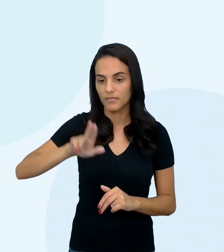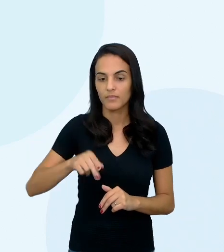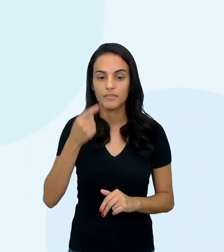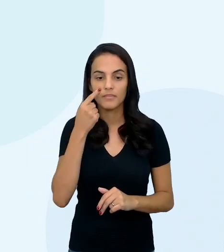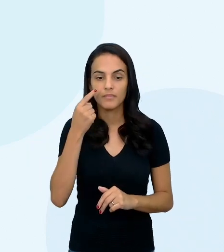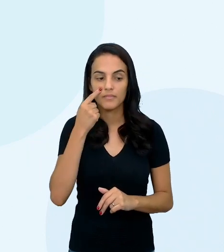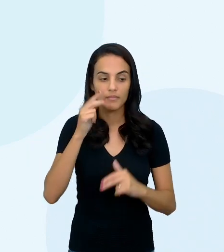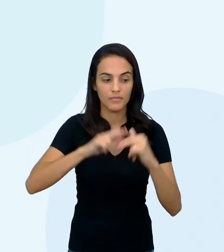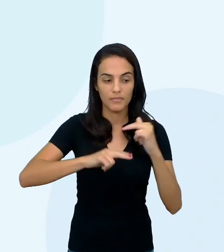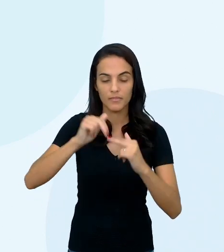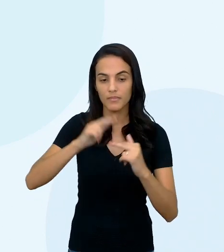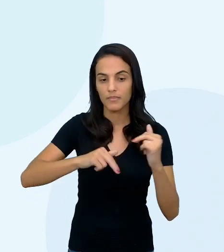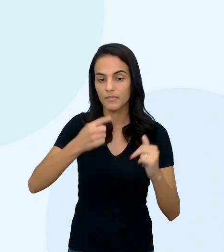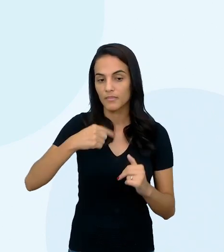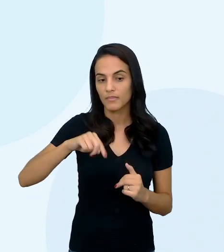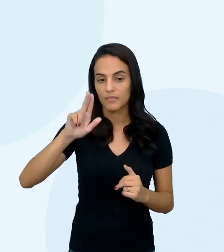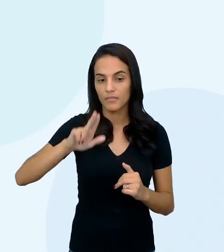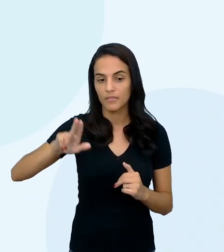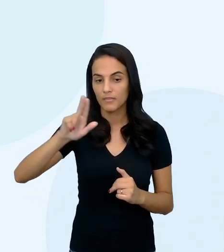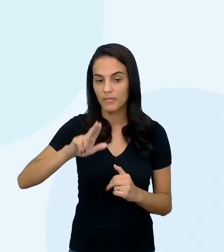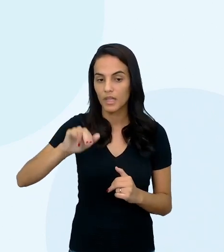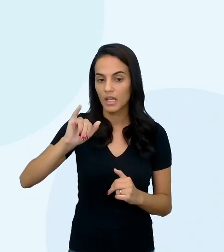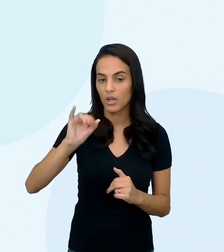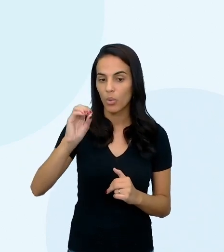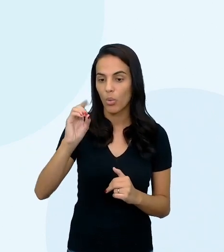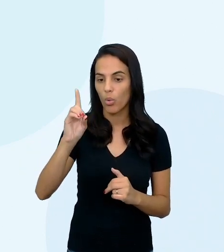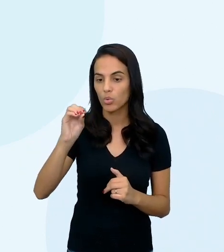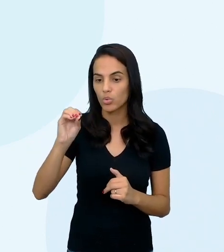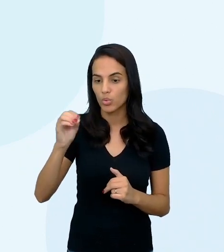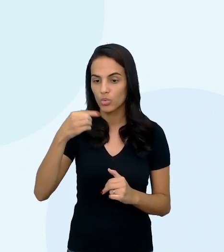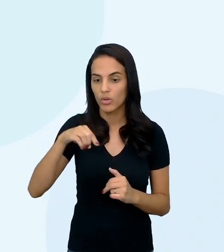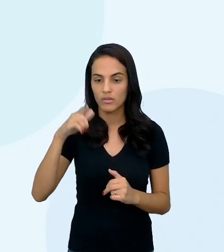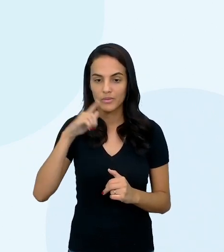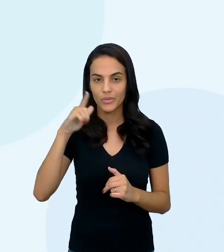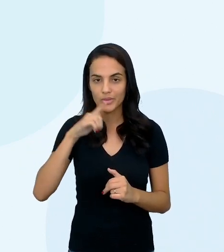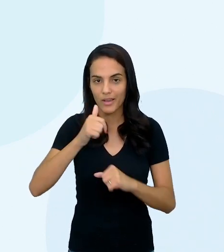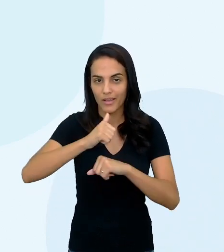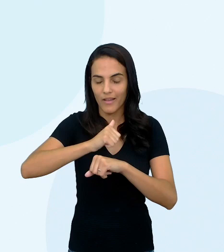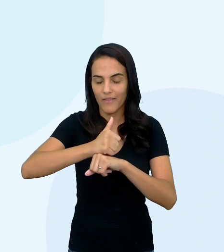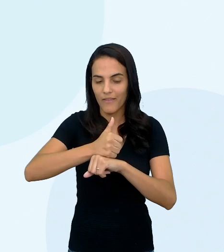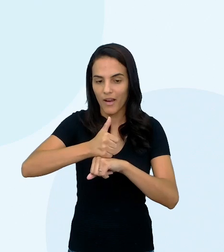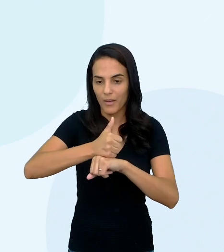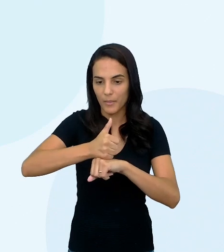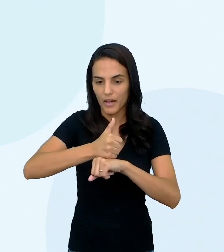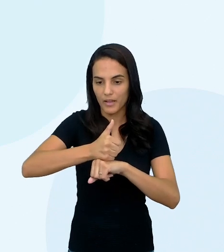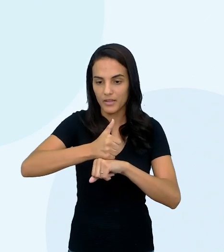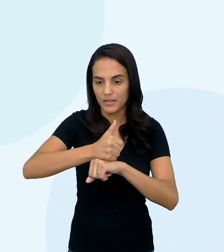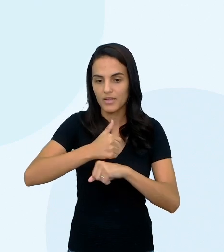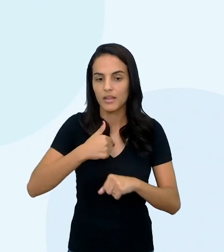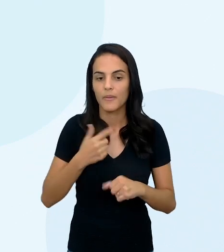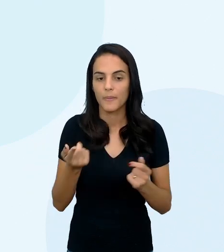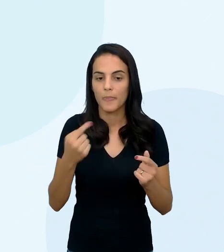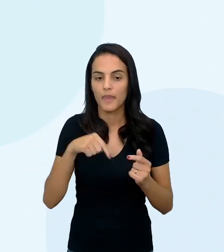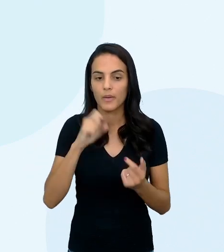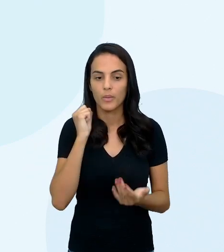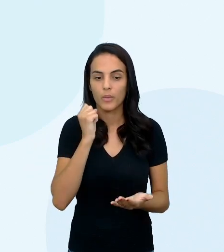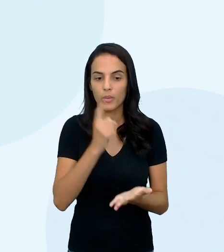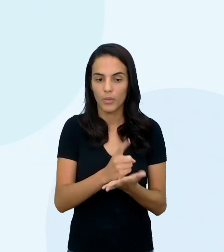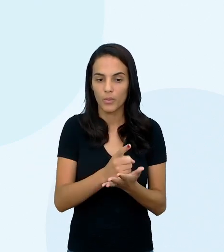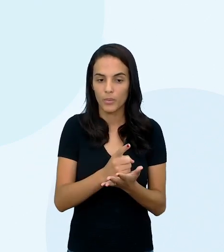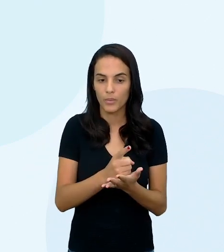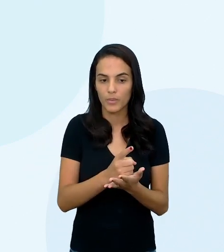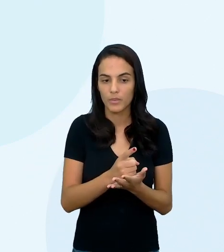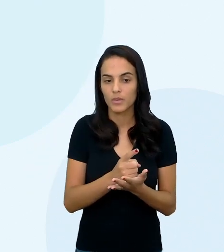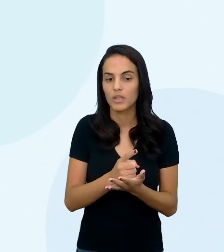só, os materiais é a tintura de iodo que a gente consegue aí na farmácia. Eu fui na farmácia e comprei aí a tintura